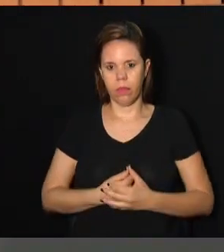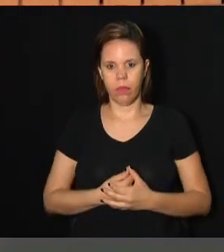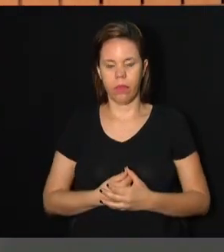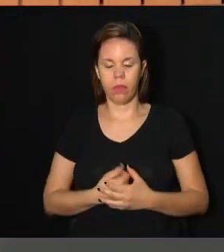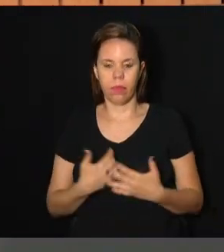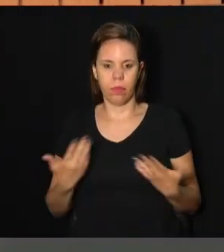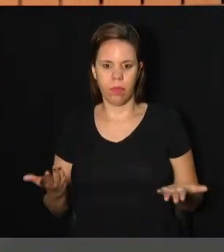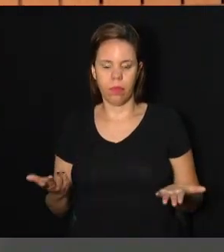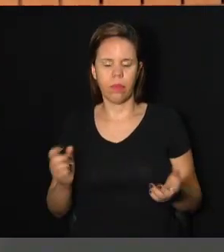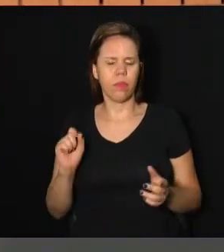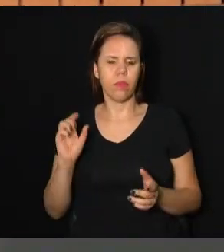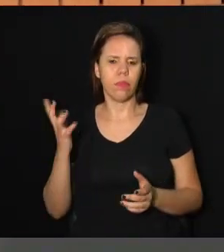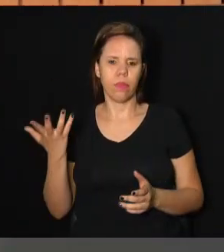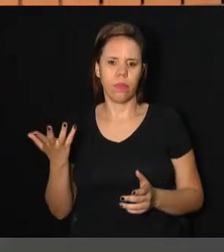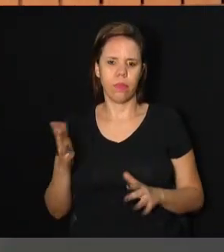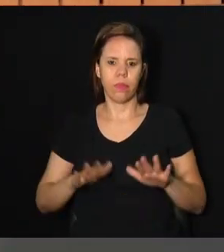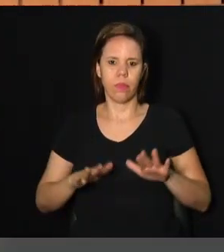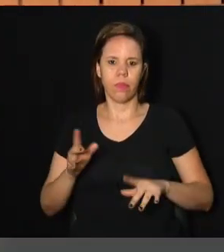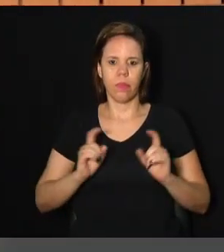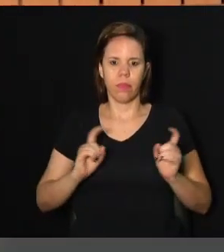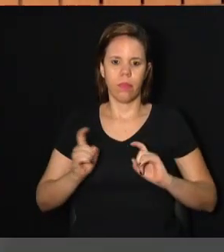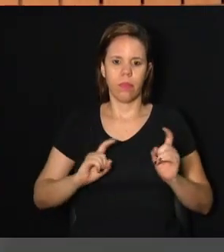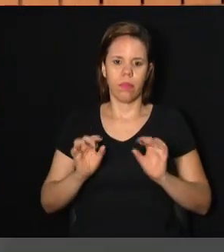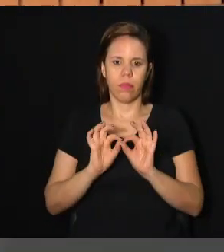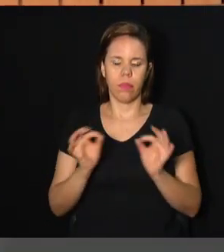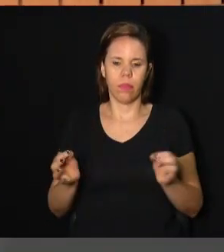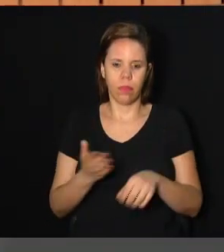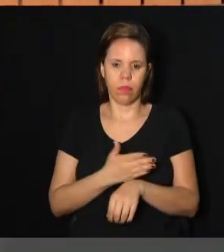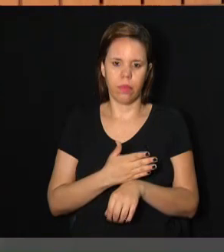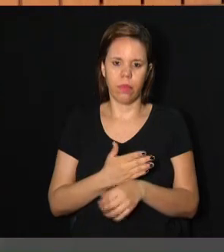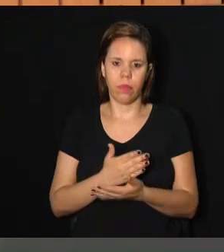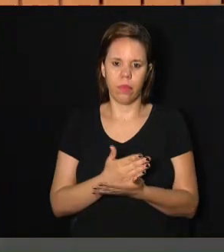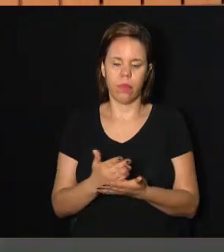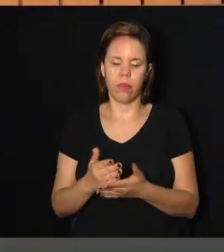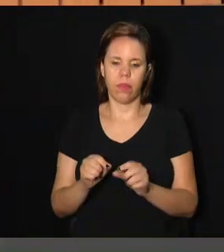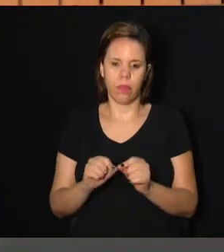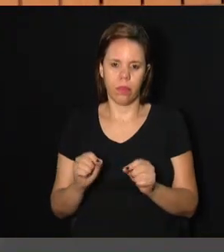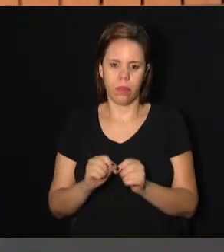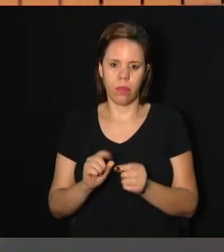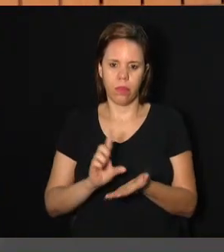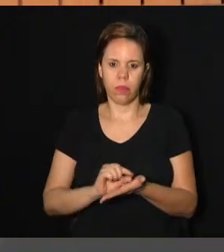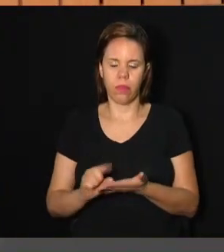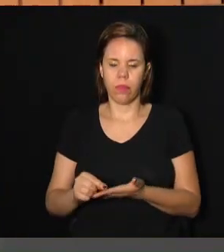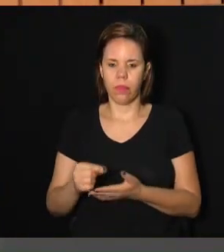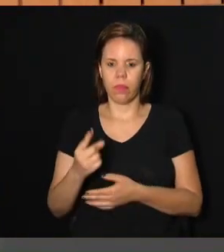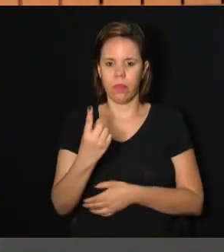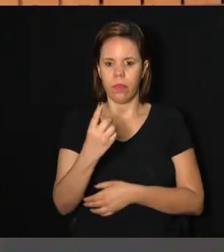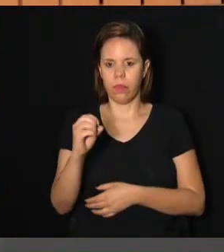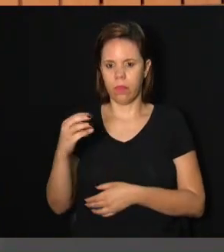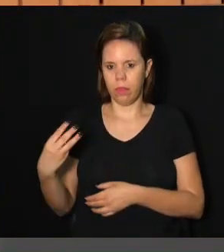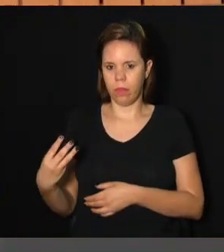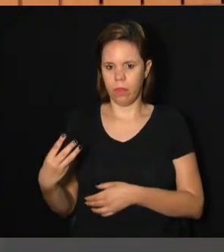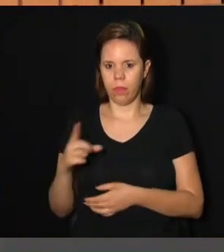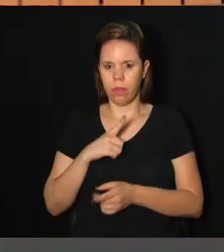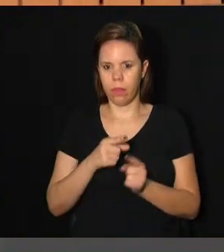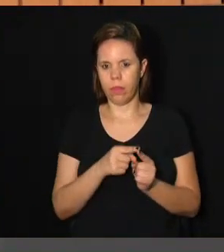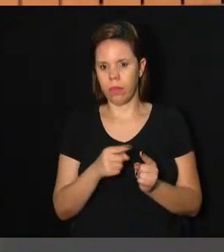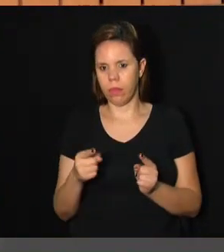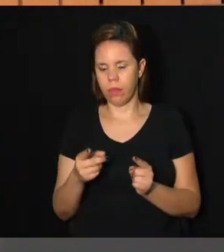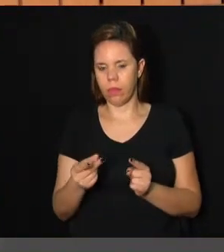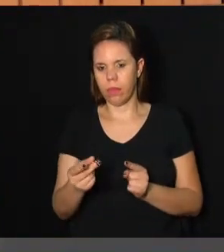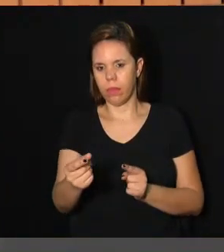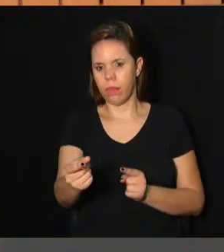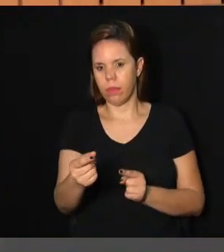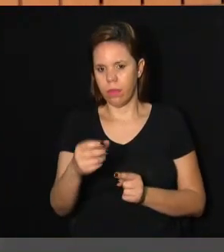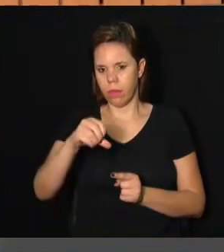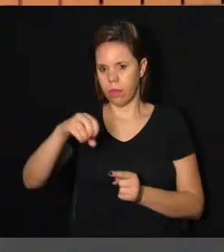Então, o que acontece? O pequeno expediente, como o próprio regimento interno preconiza no artigo 103, tem duração improrrogável